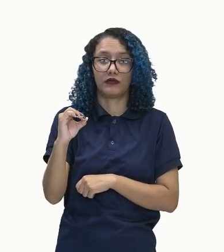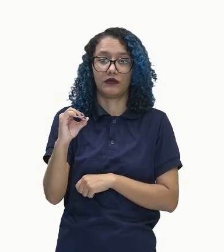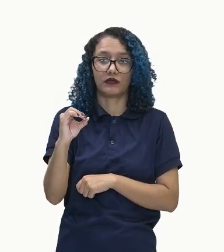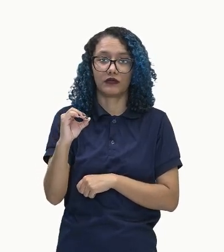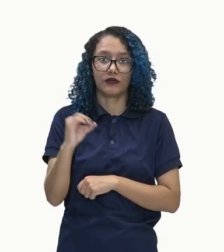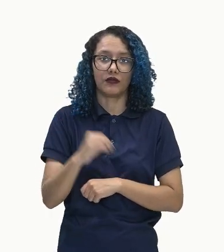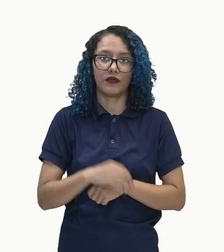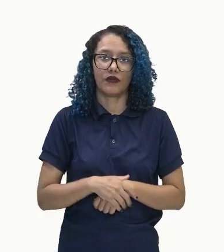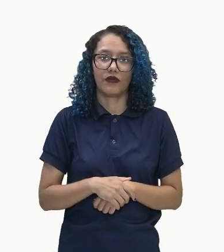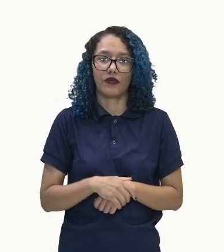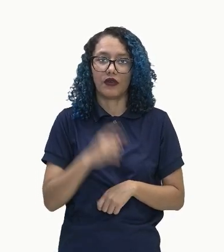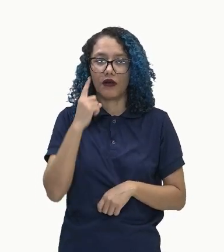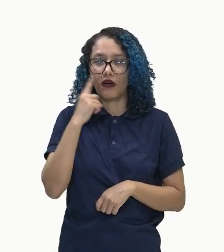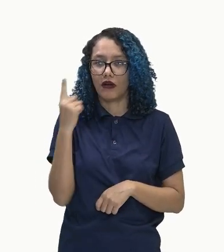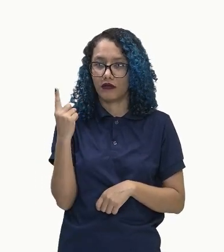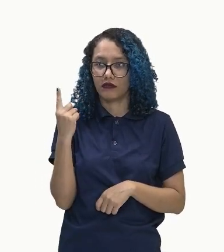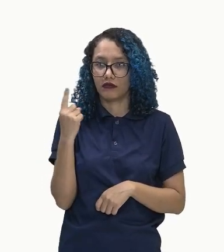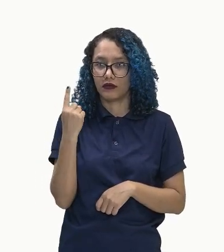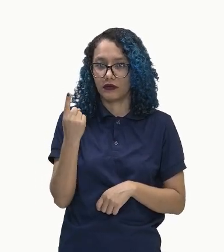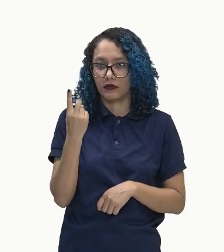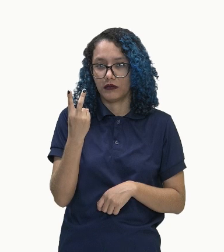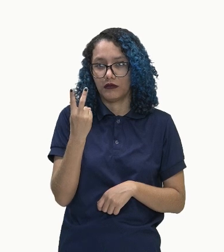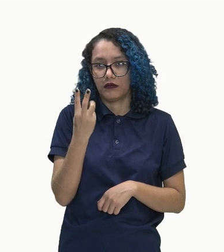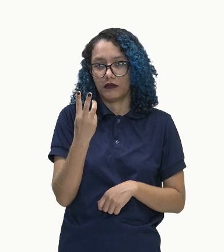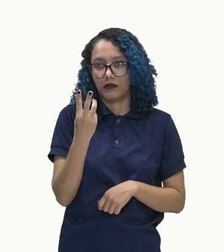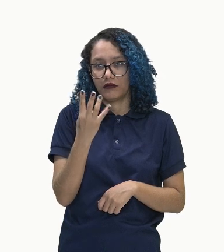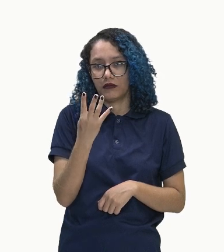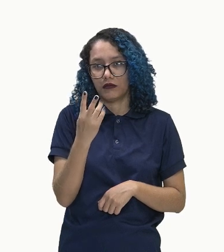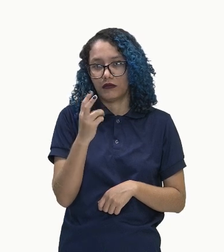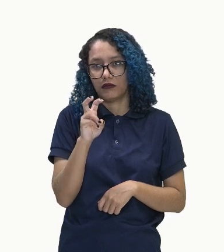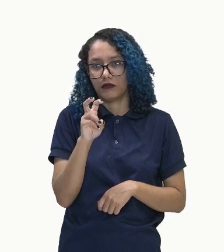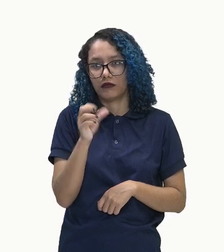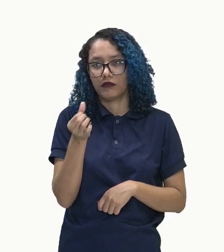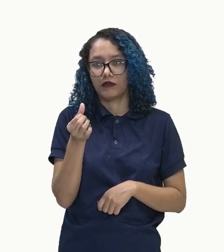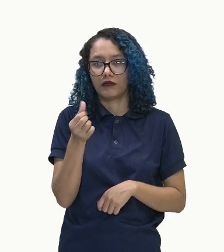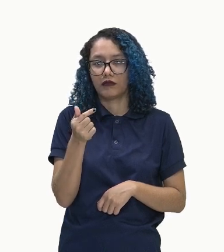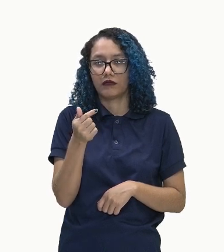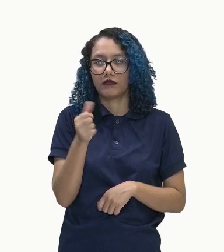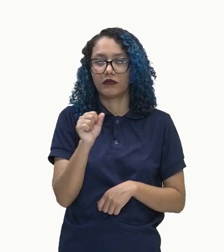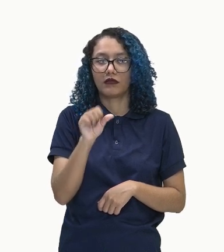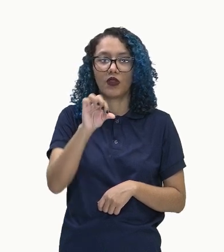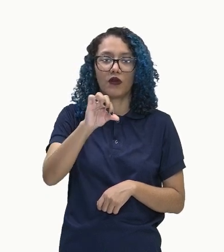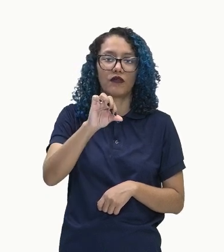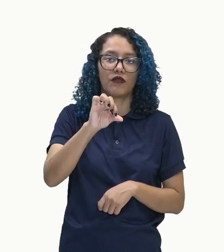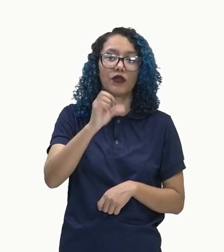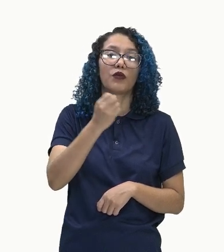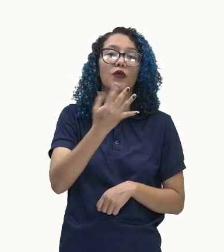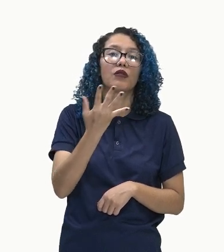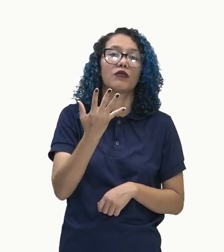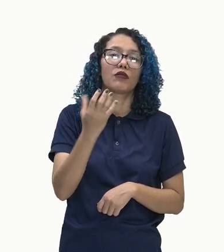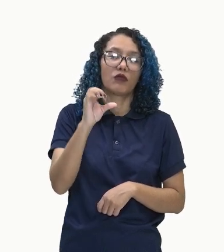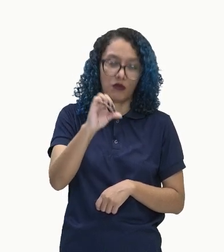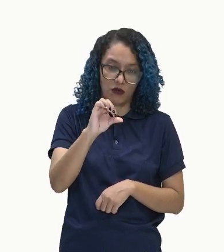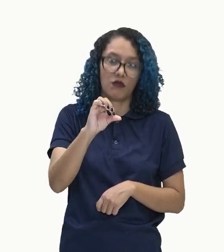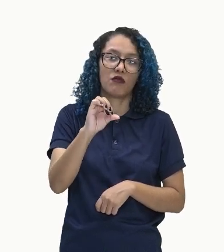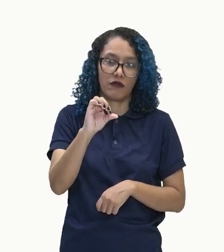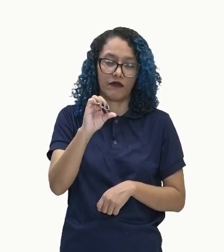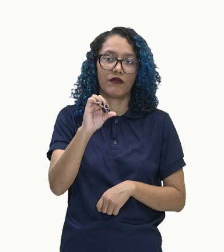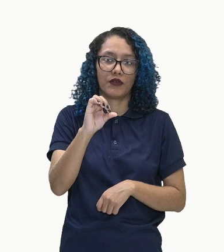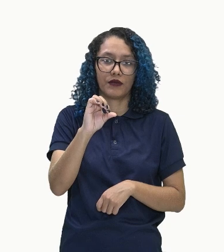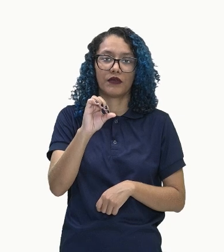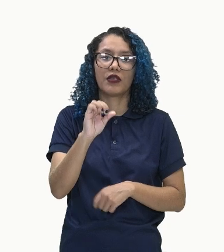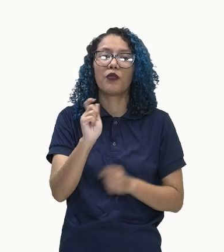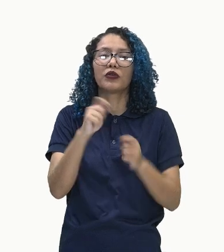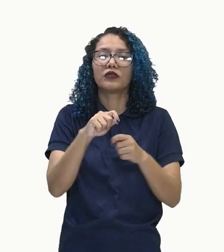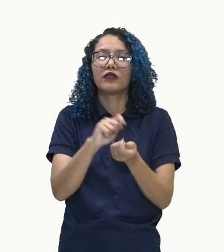ó, 1, 2, 3, 4, 5, 6, 7, 8, 9. Ó, 9 zeros. Quer escrever esse número em potência de 10?